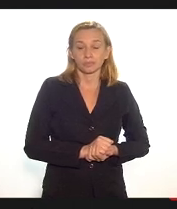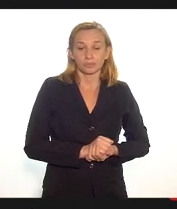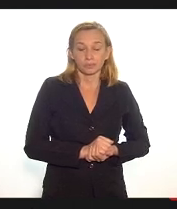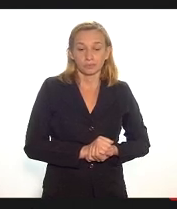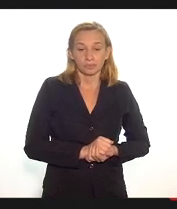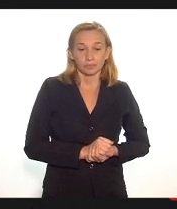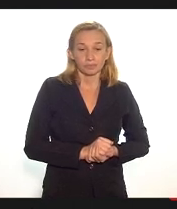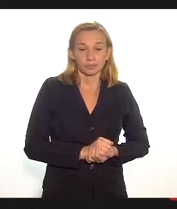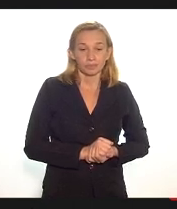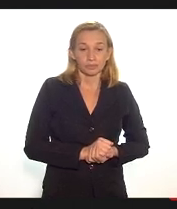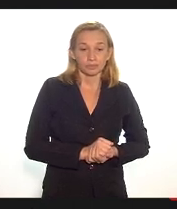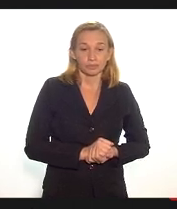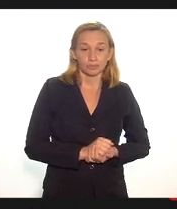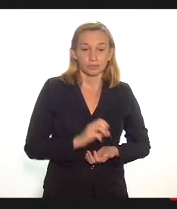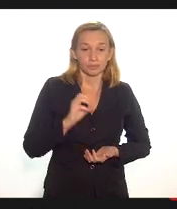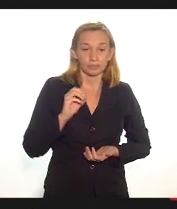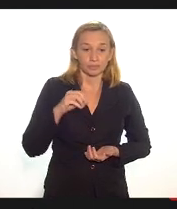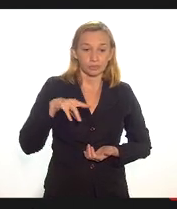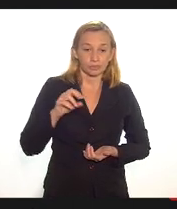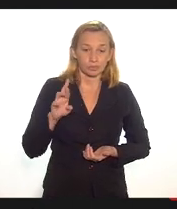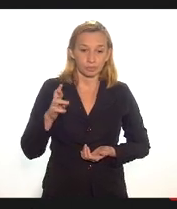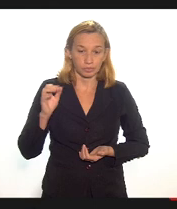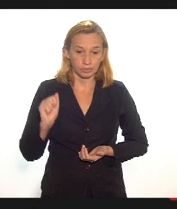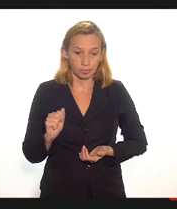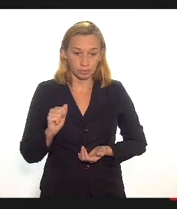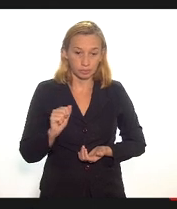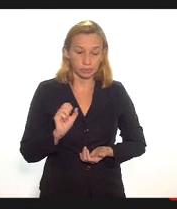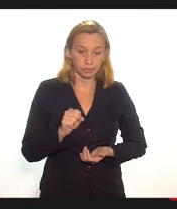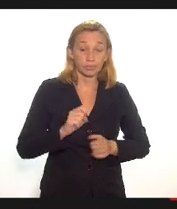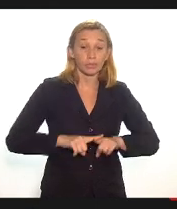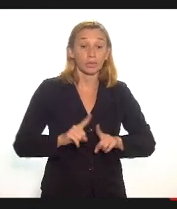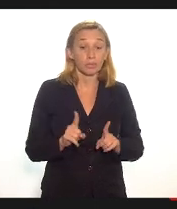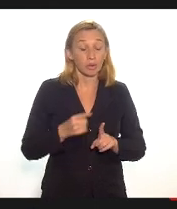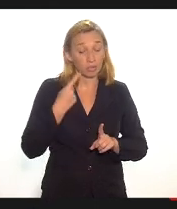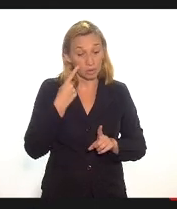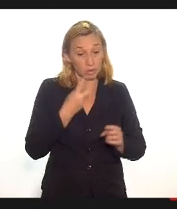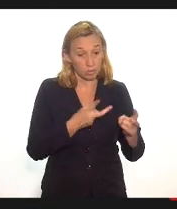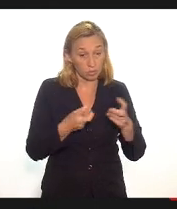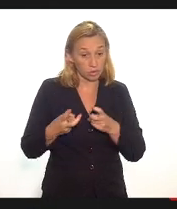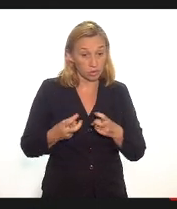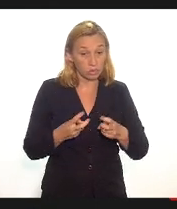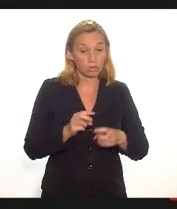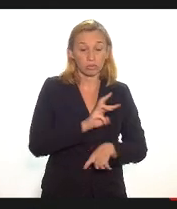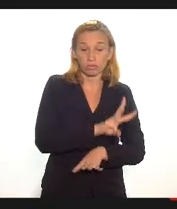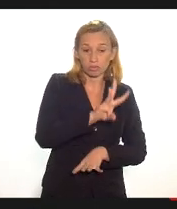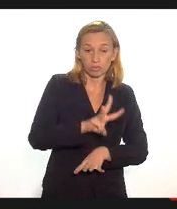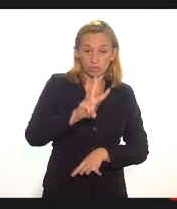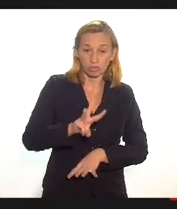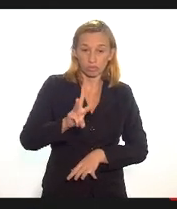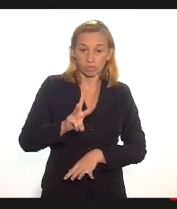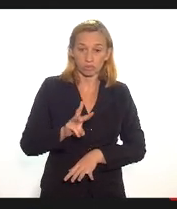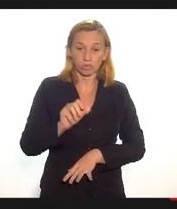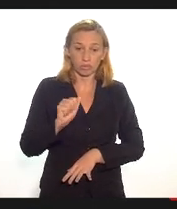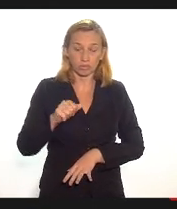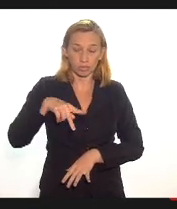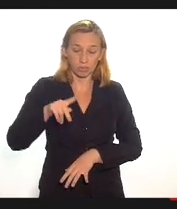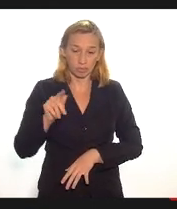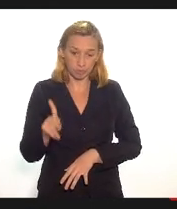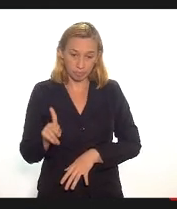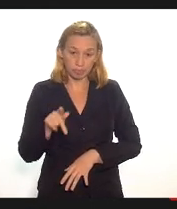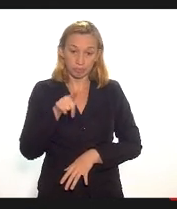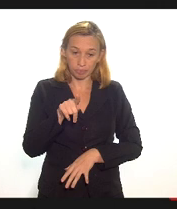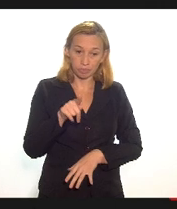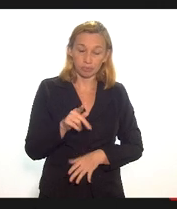da sessão onerosa em si. Mas vocês vejam que pela site da ANP essa regra